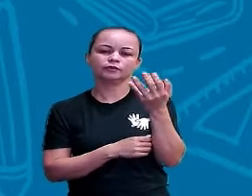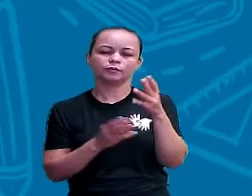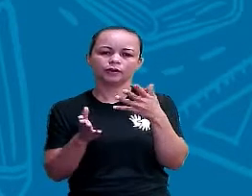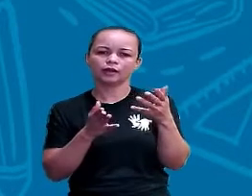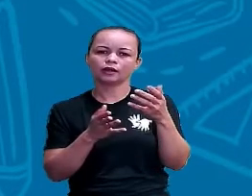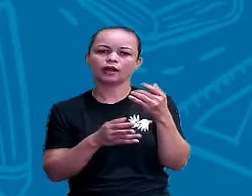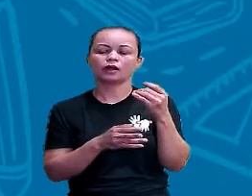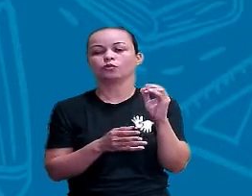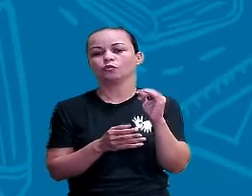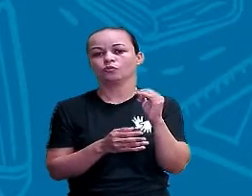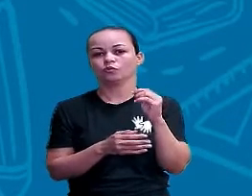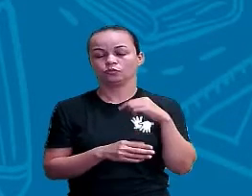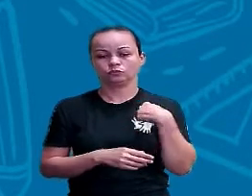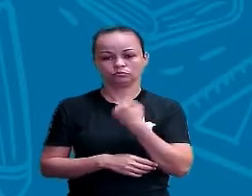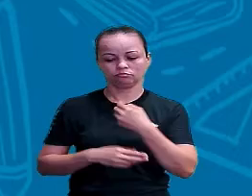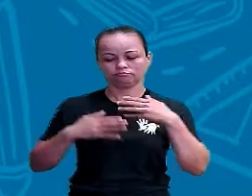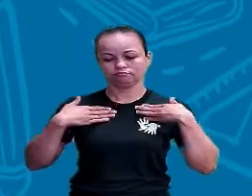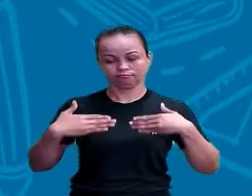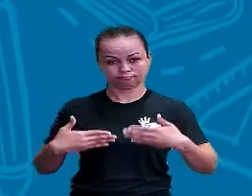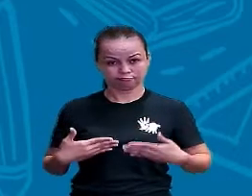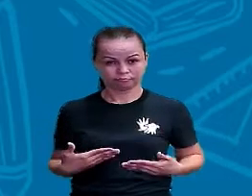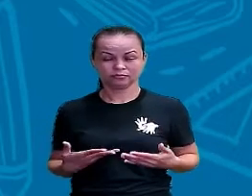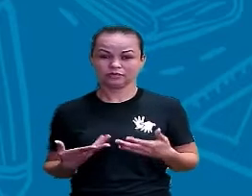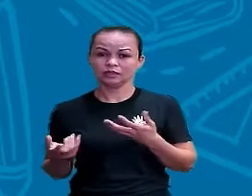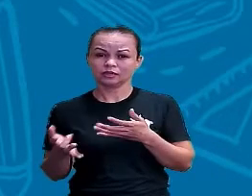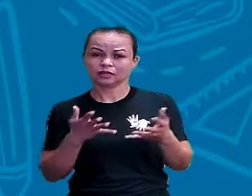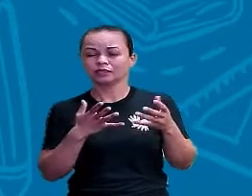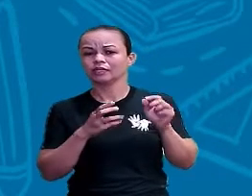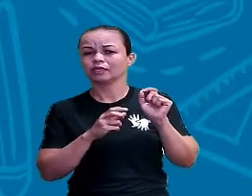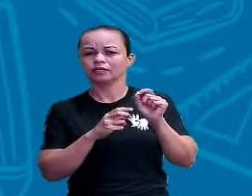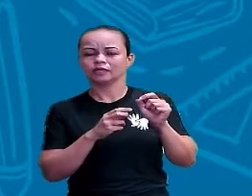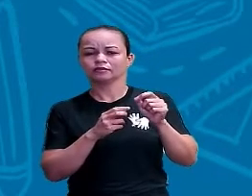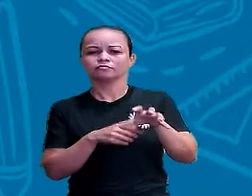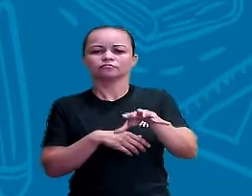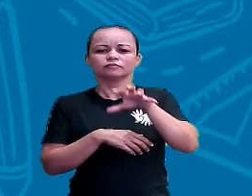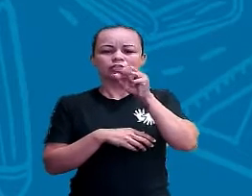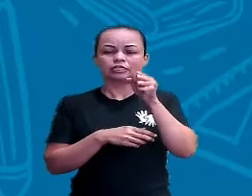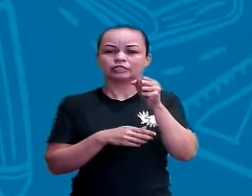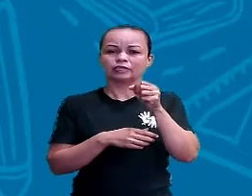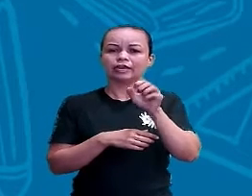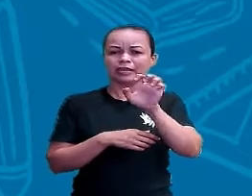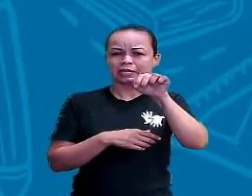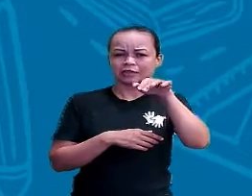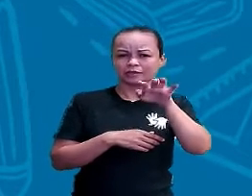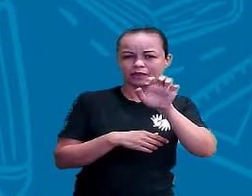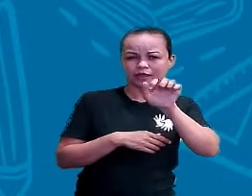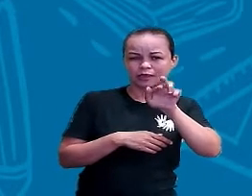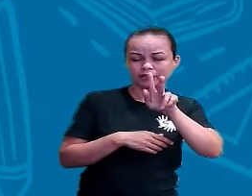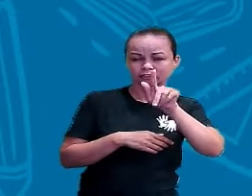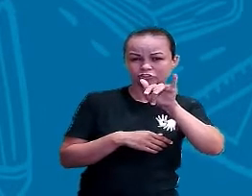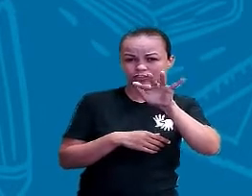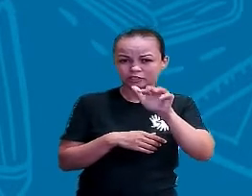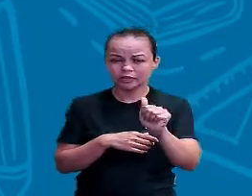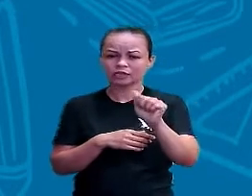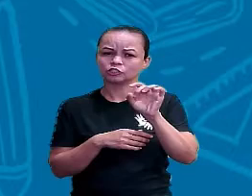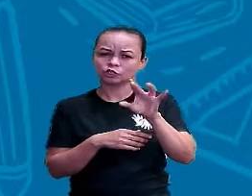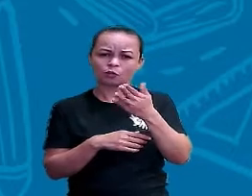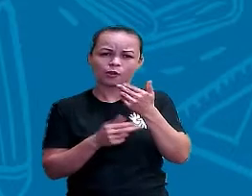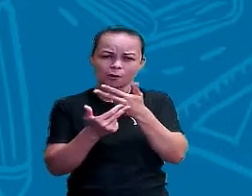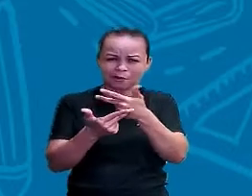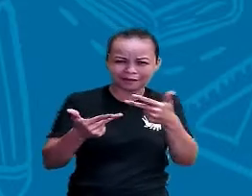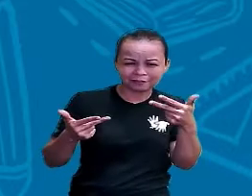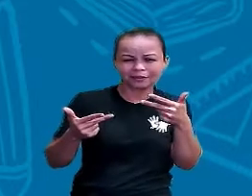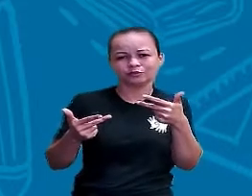tá certo? Portanto, aquela ideia de que a gente pensa que a energia vai ser fornecida apenas pelos alimentos que a gente consome, não é